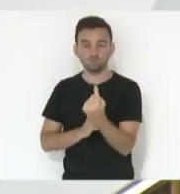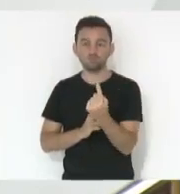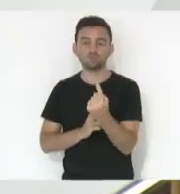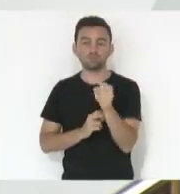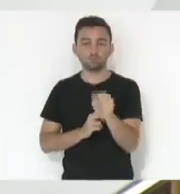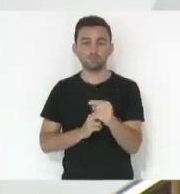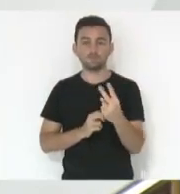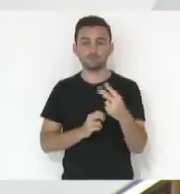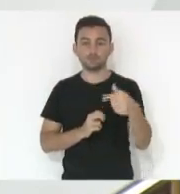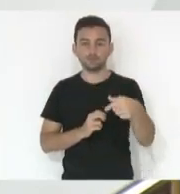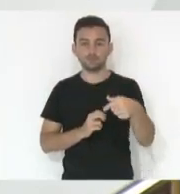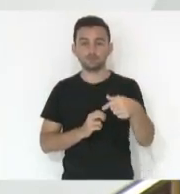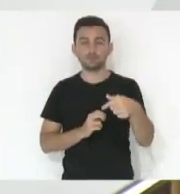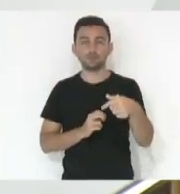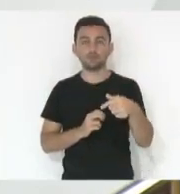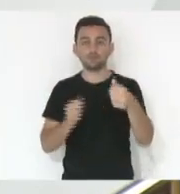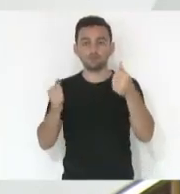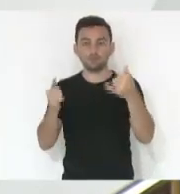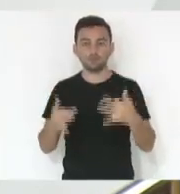serás